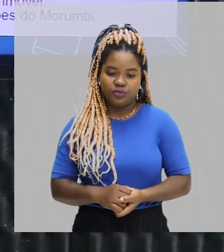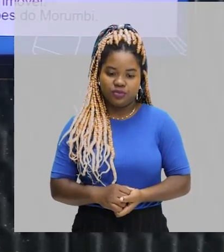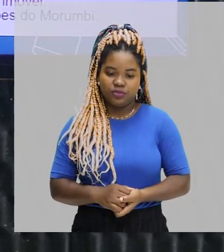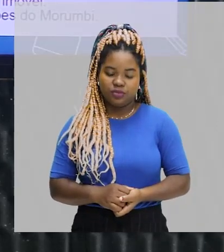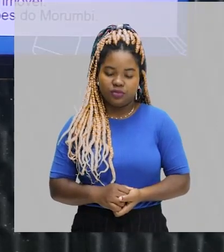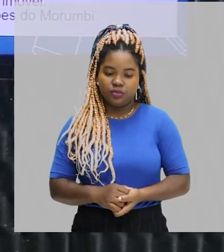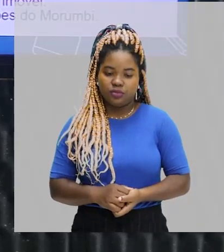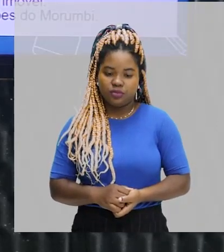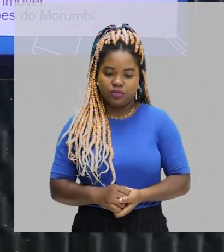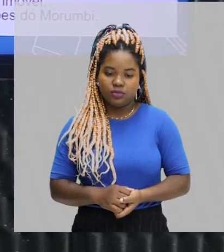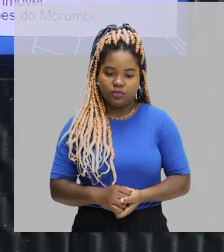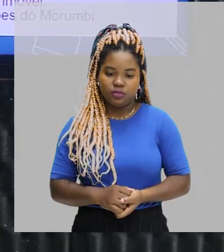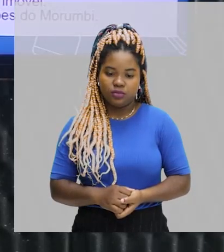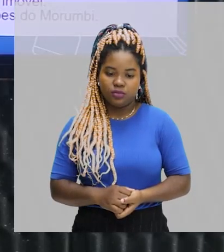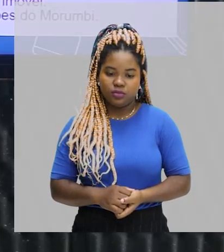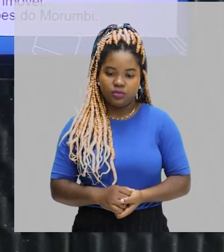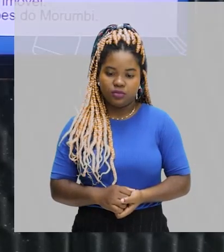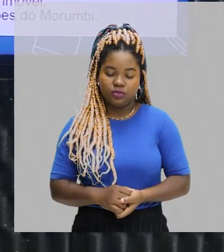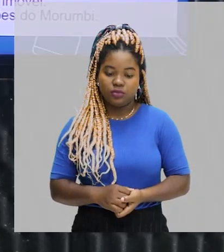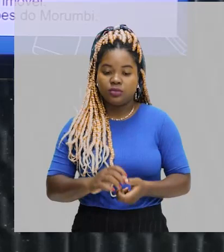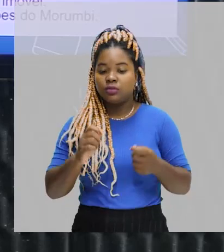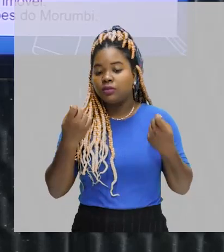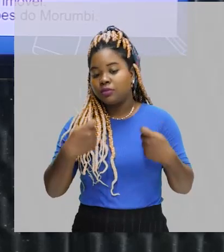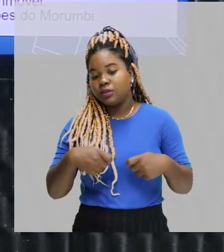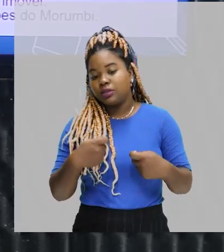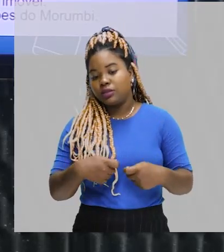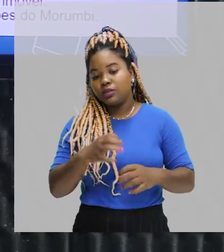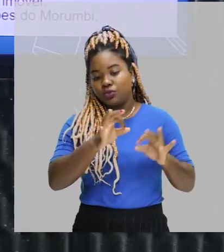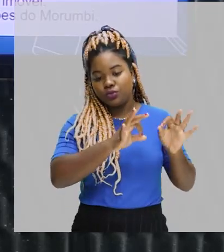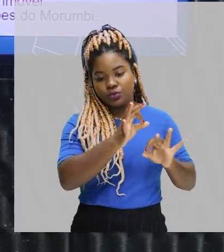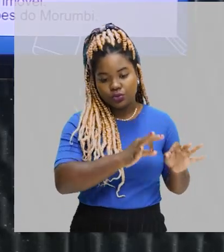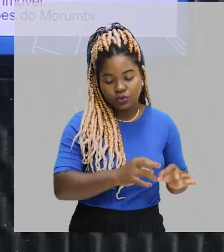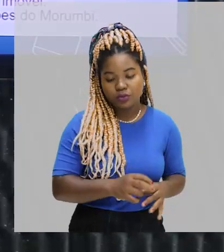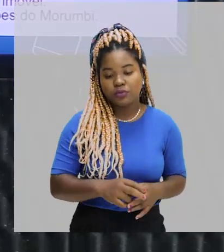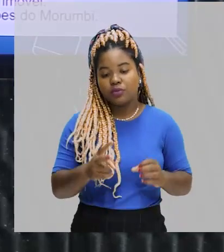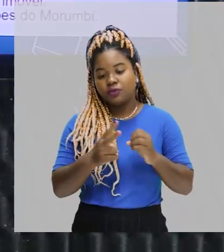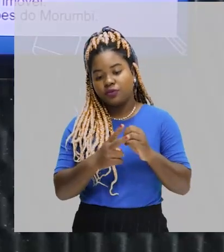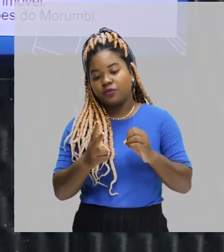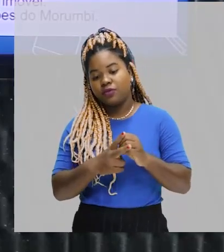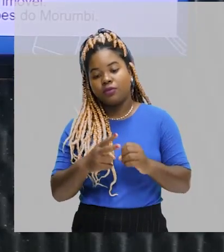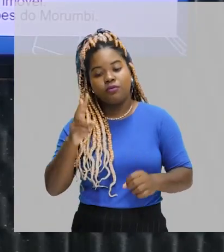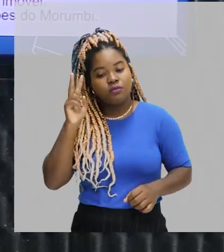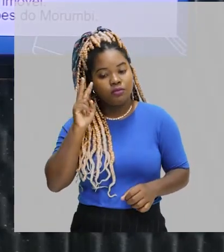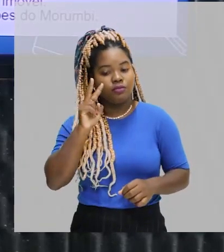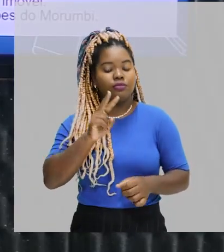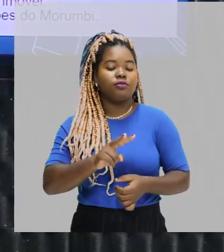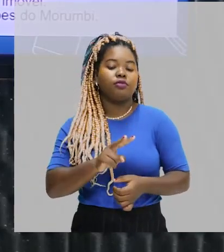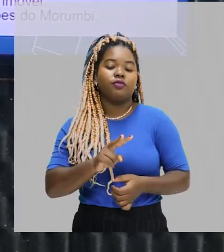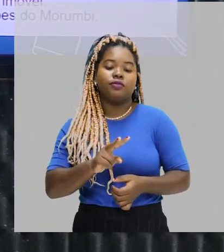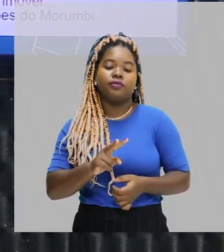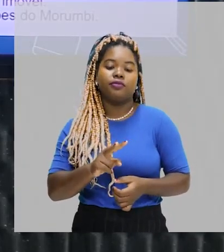que deveria ser conjugado pelo verbo ver. Então, seria